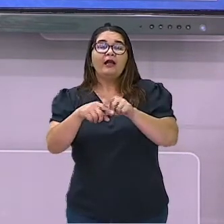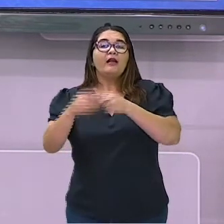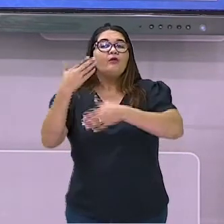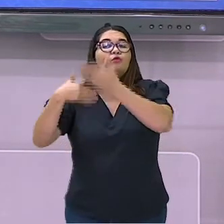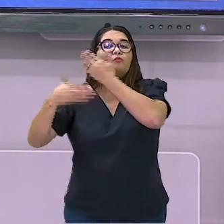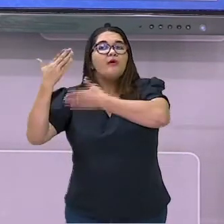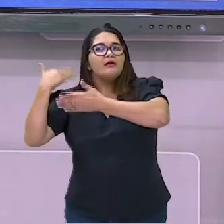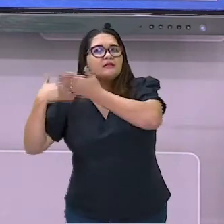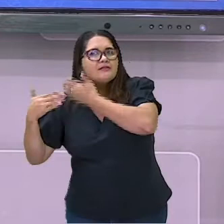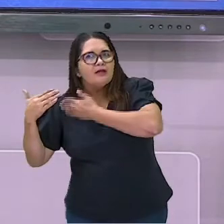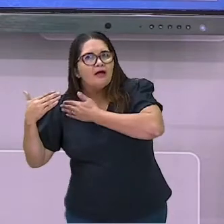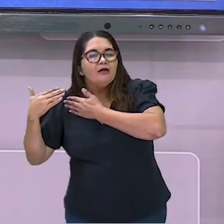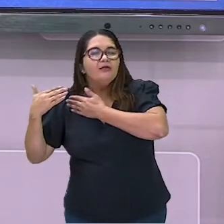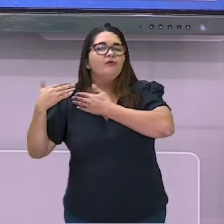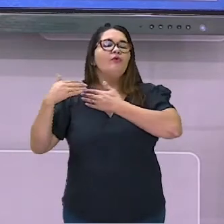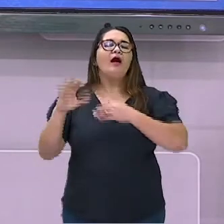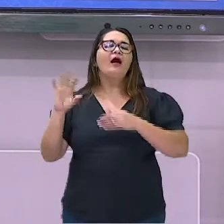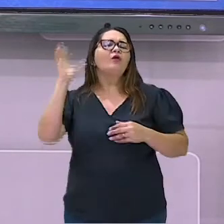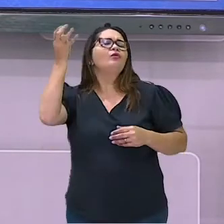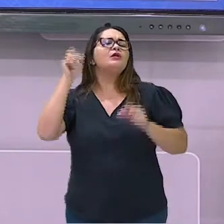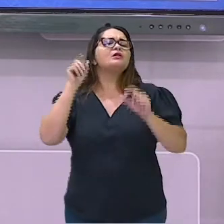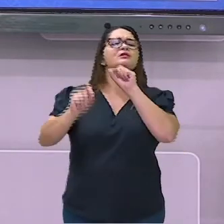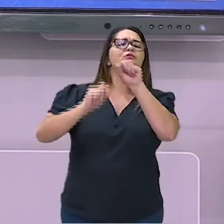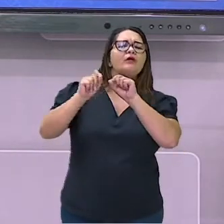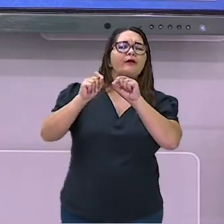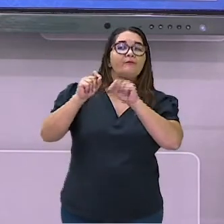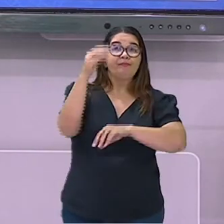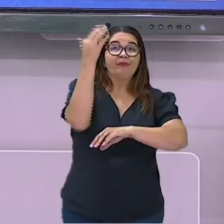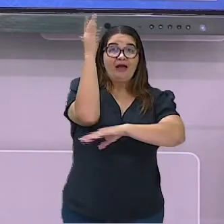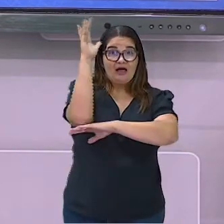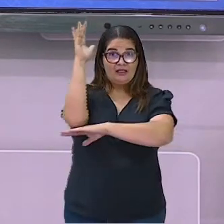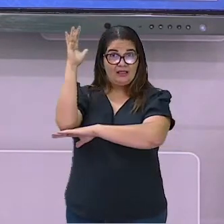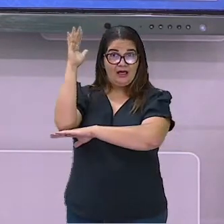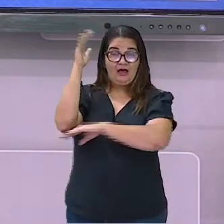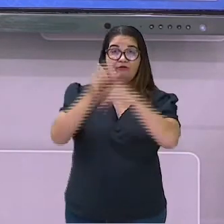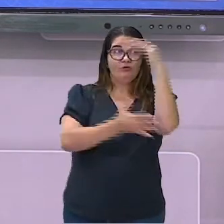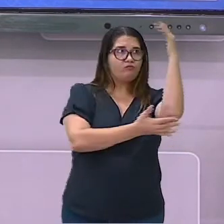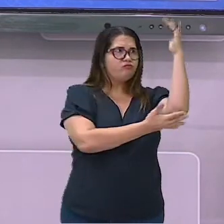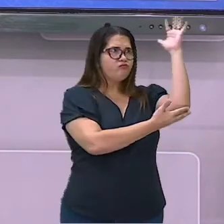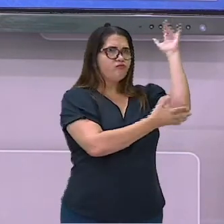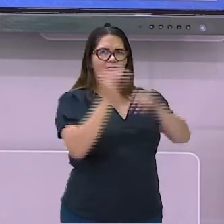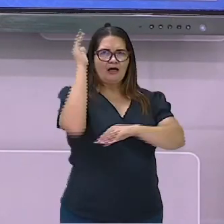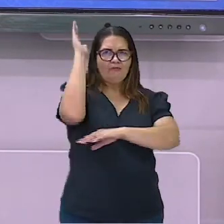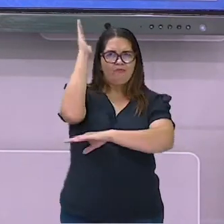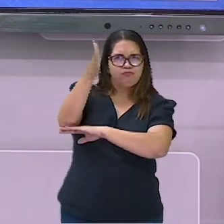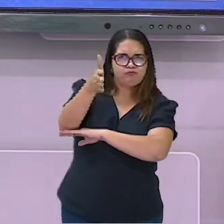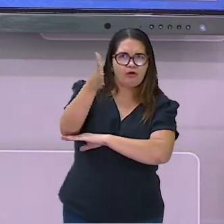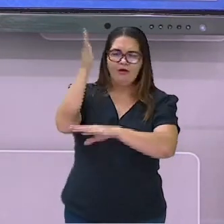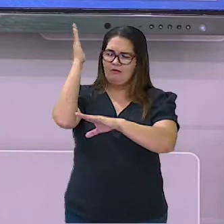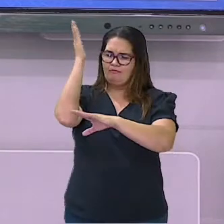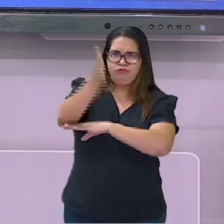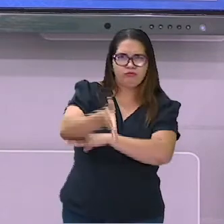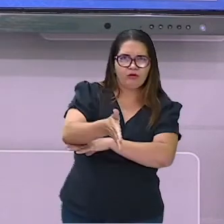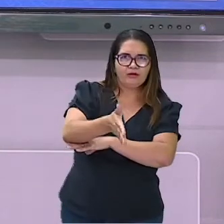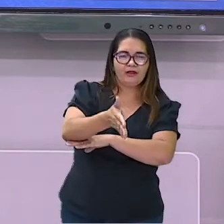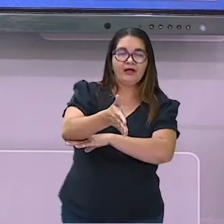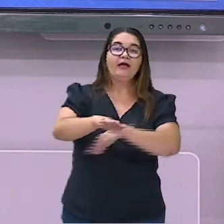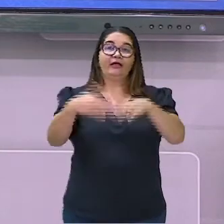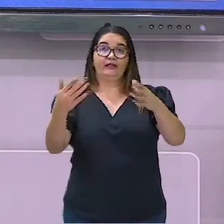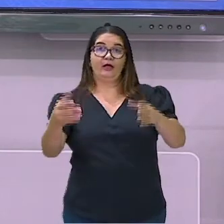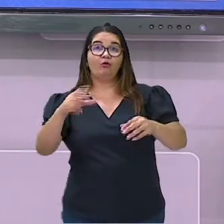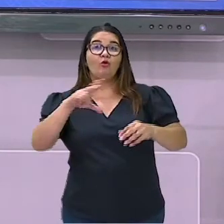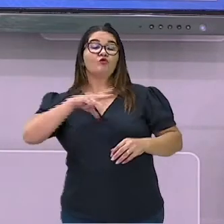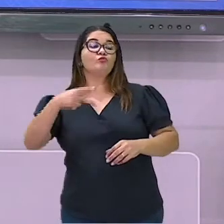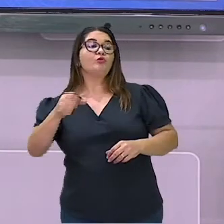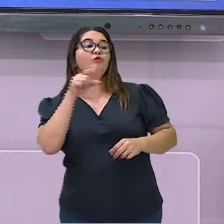Dava conchinhas, colares, espelhos, pentes, em troca desse